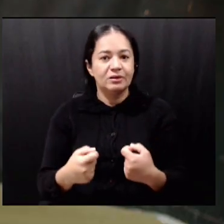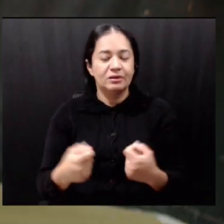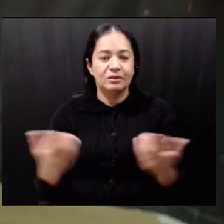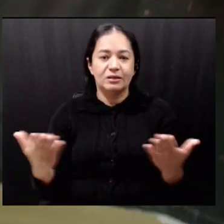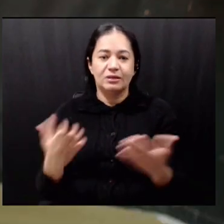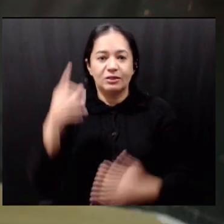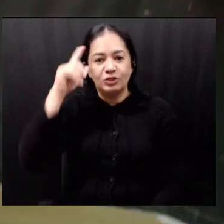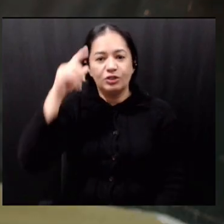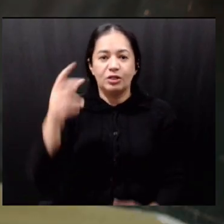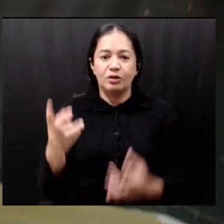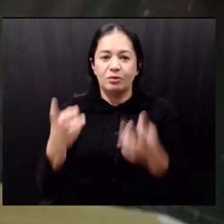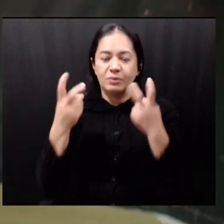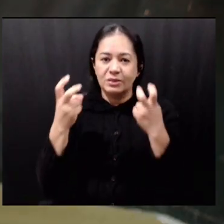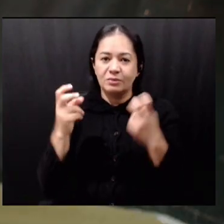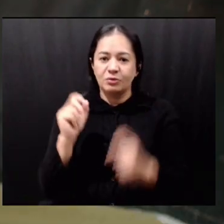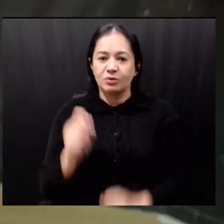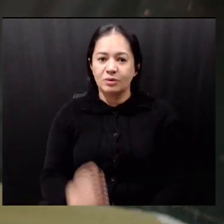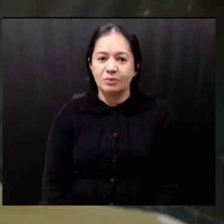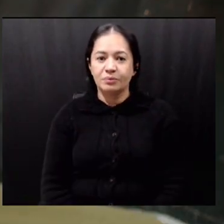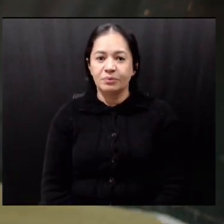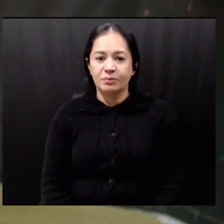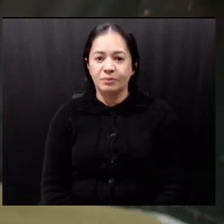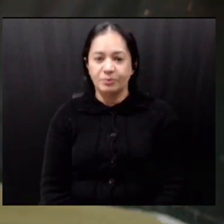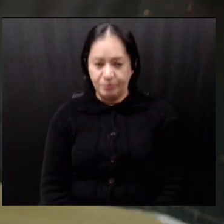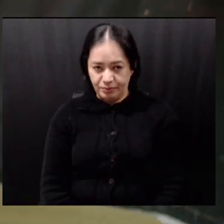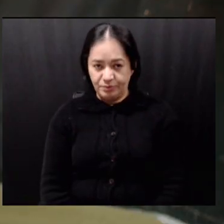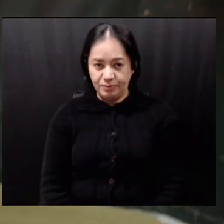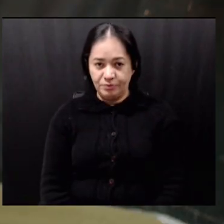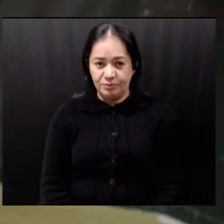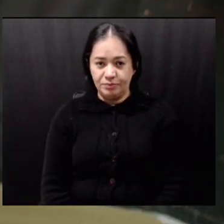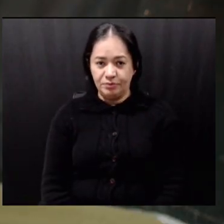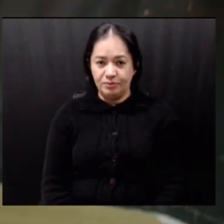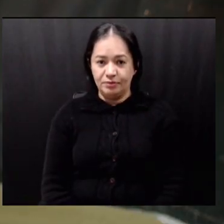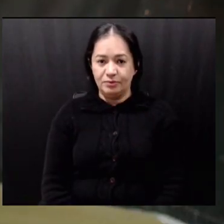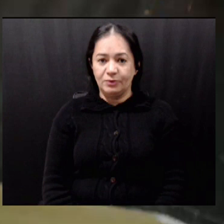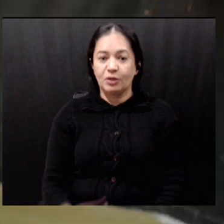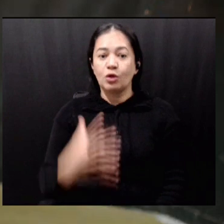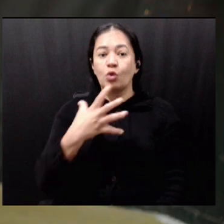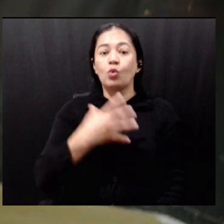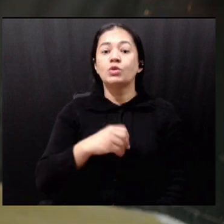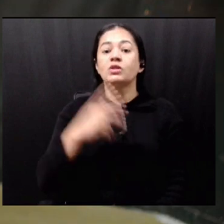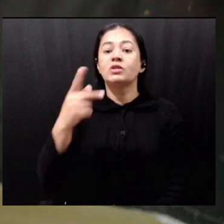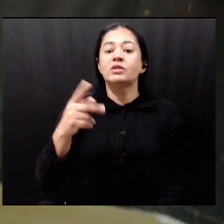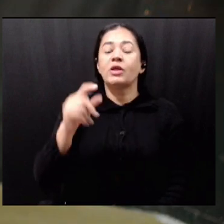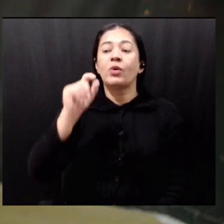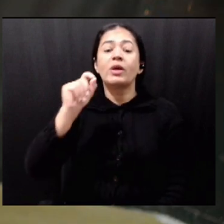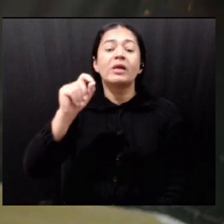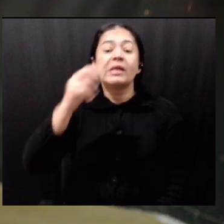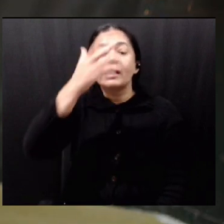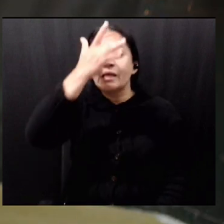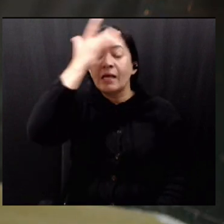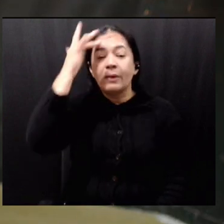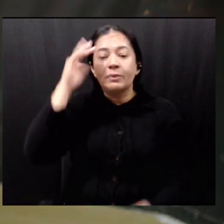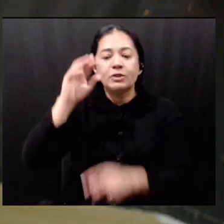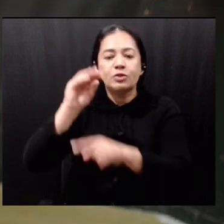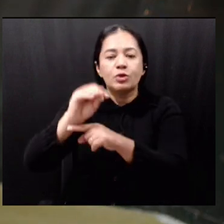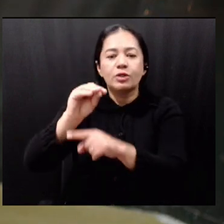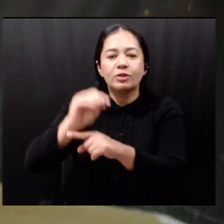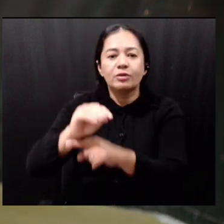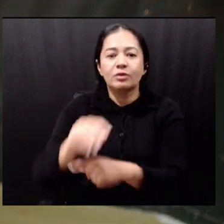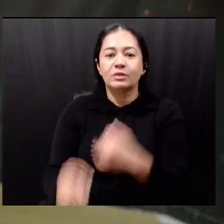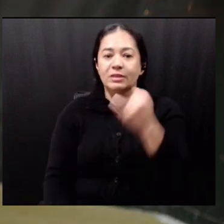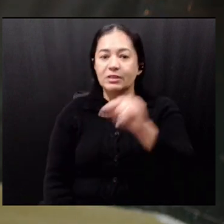chamou muita atenção. Quem está criando seus filhos? Não é? Porque aí, se você não dá atenção devida